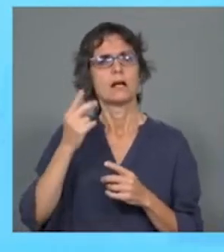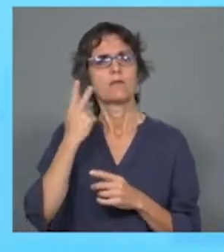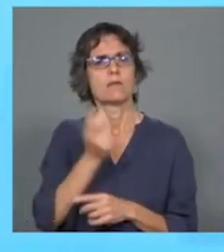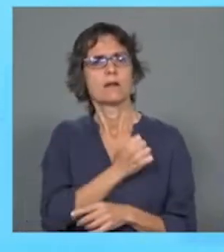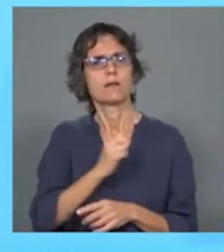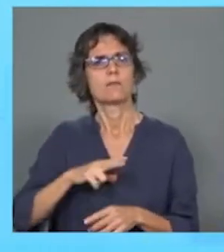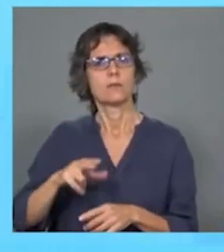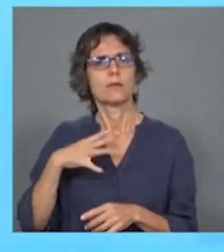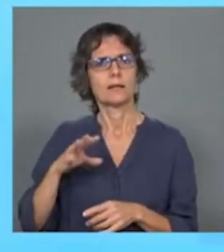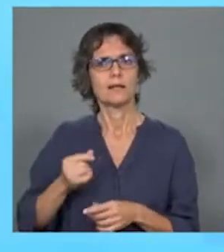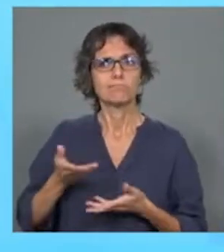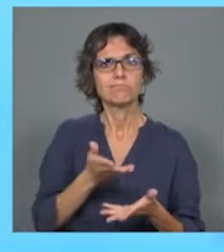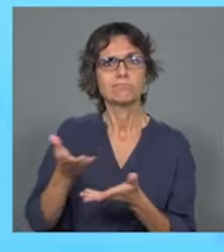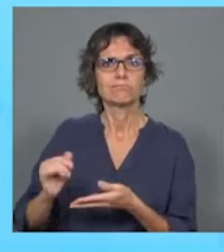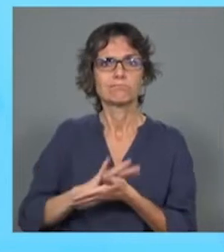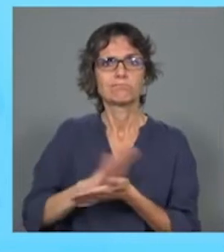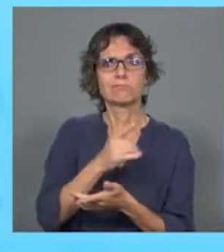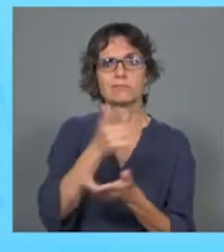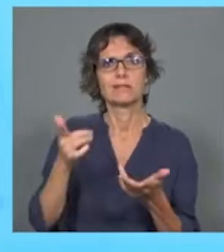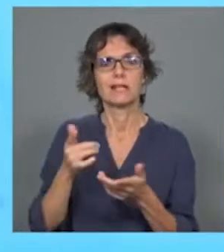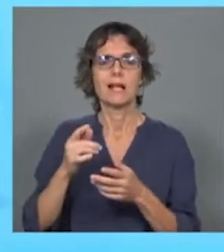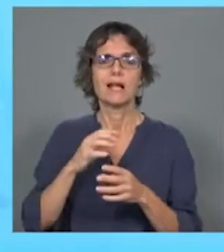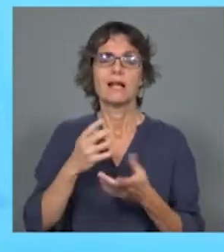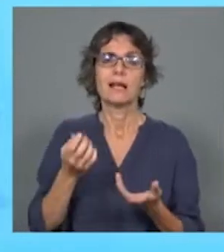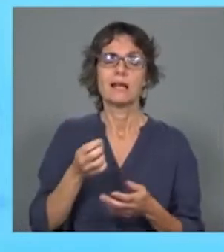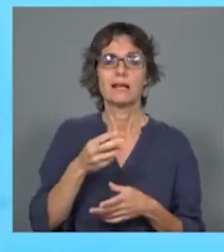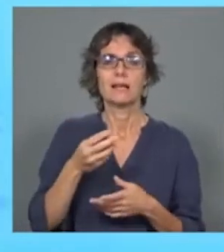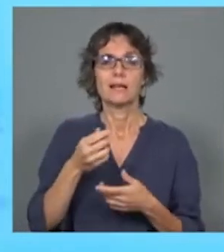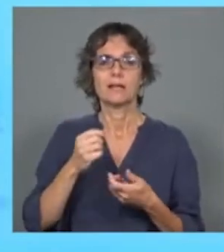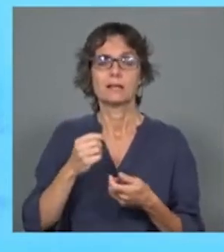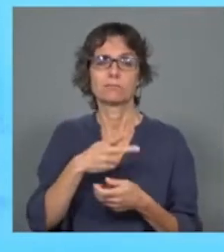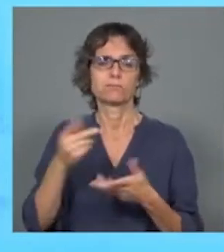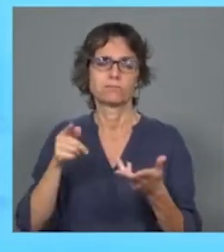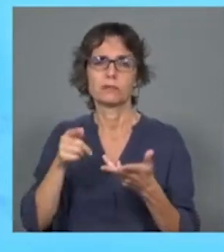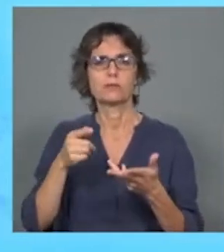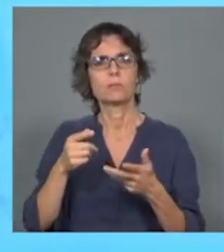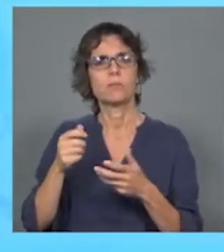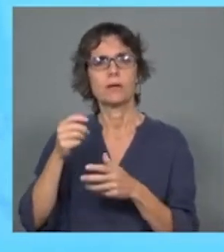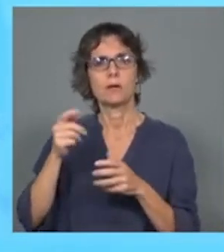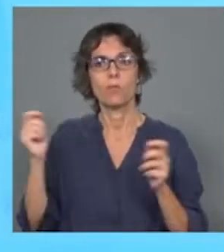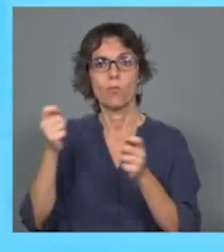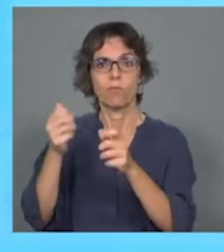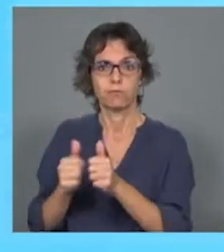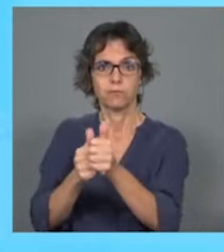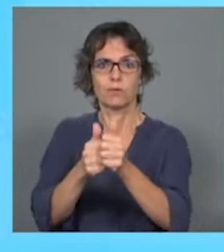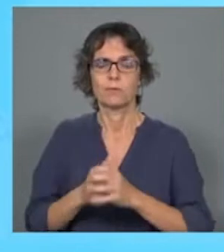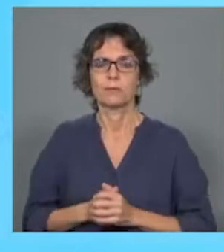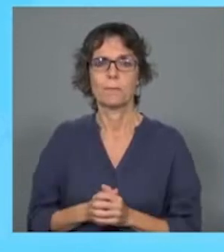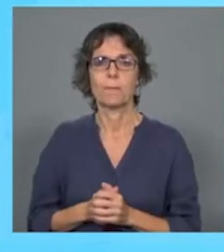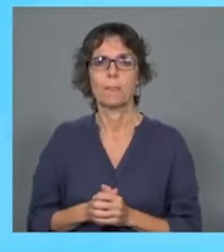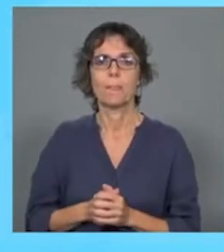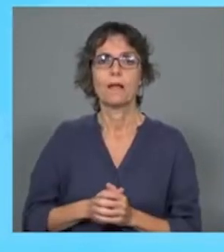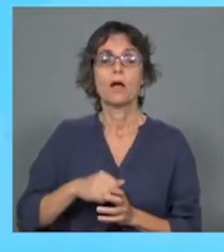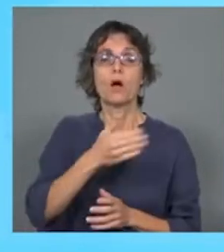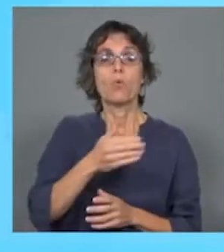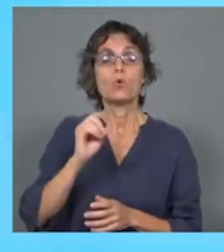e a comunicação social a abordar o evento. Para tal, a partir de 11 de outubro, arranca a formação